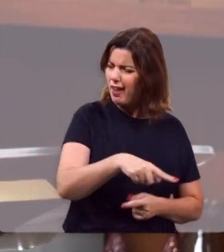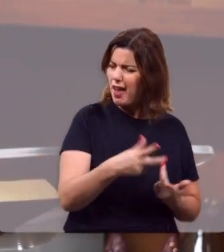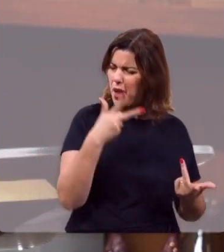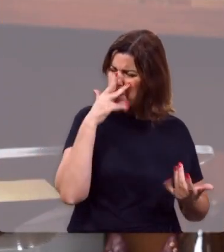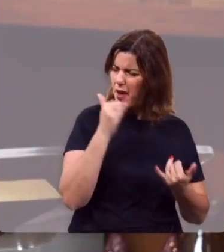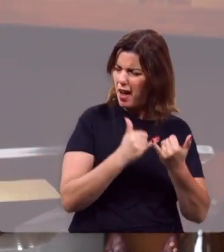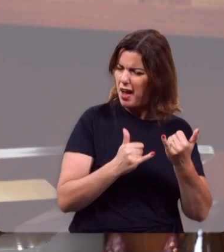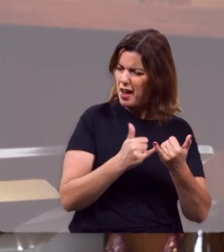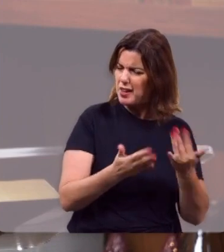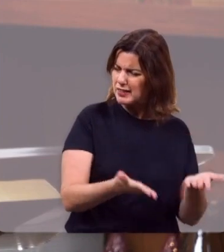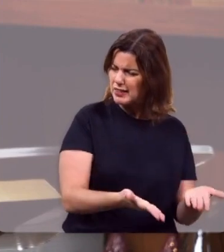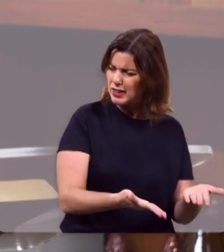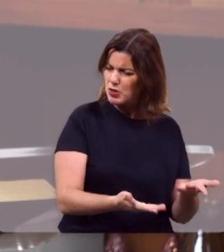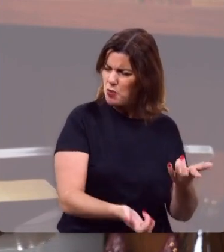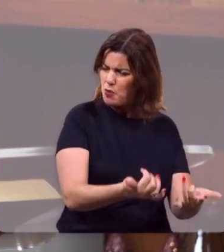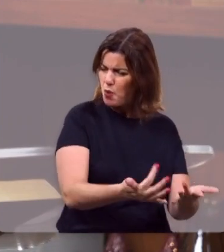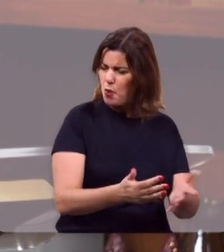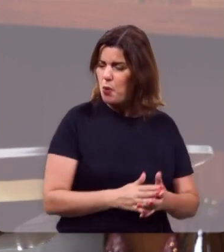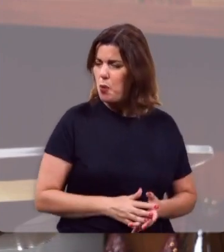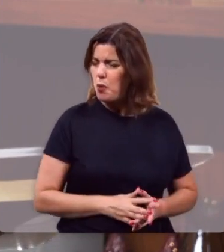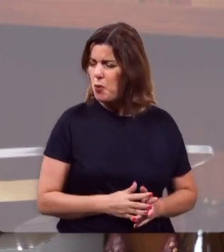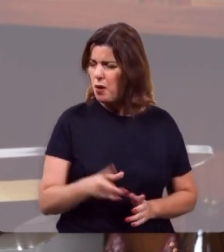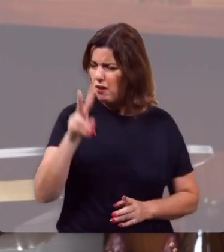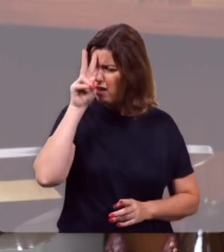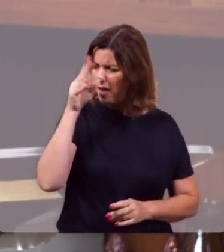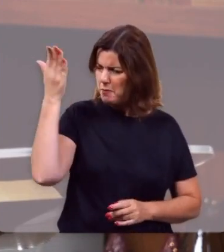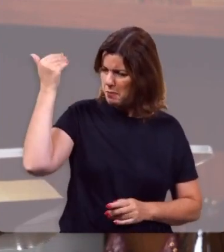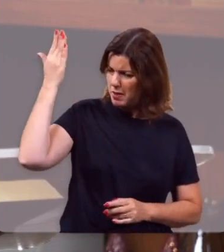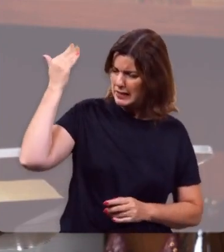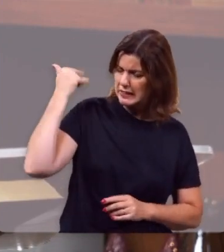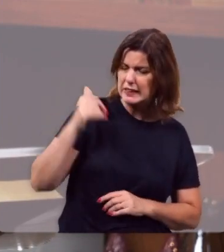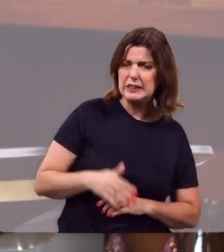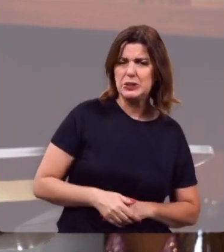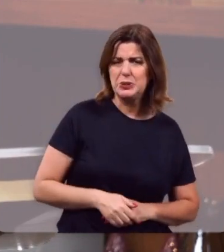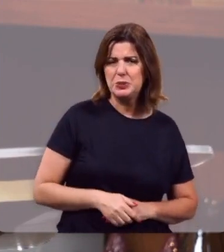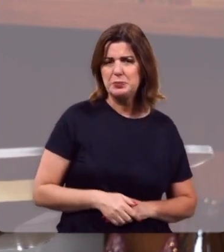esta fogueira aqui? Esse braseiro aqui?